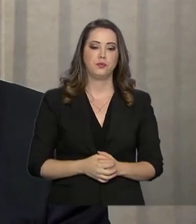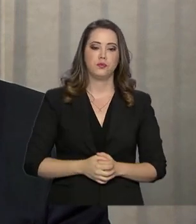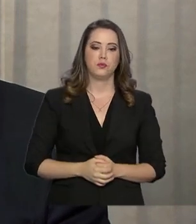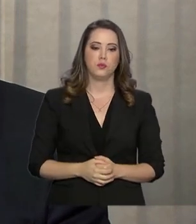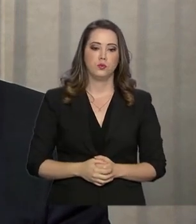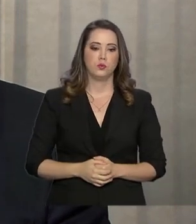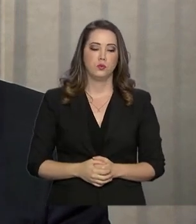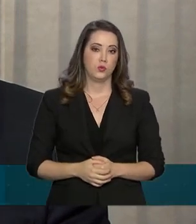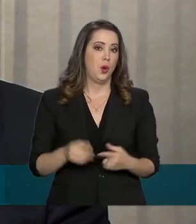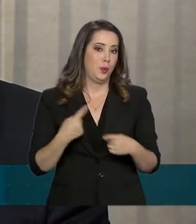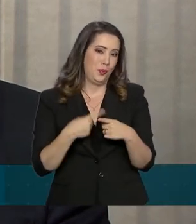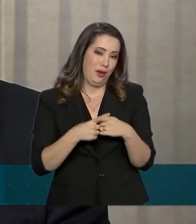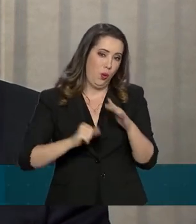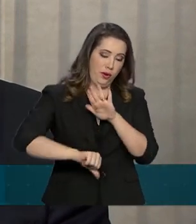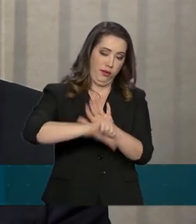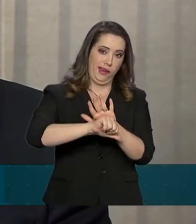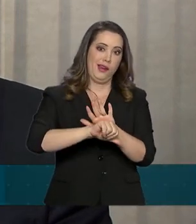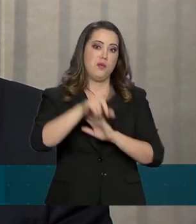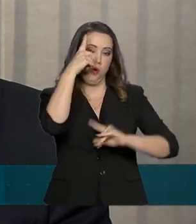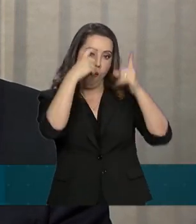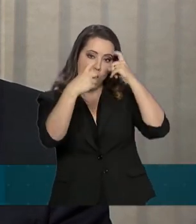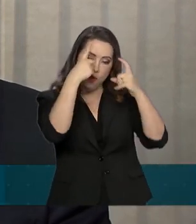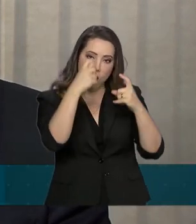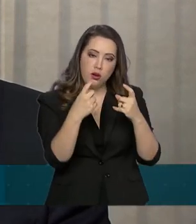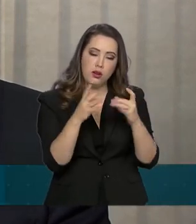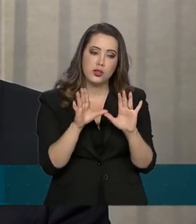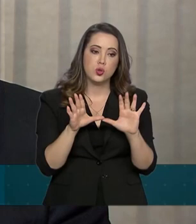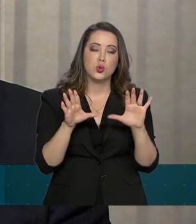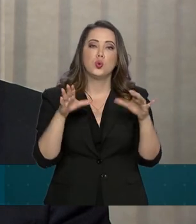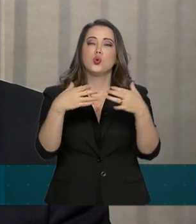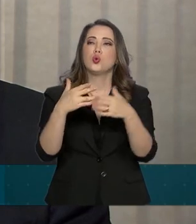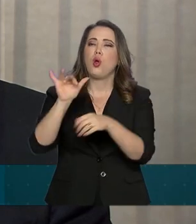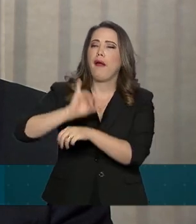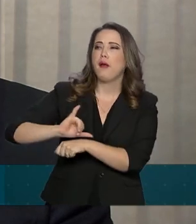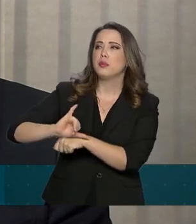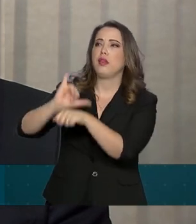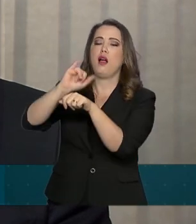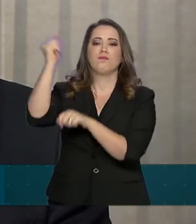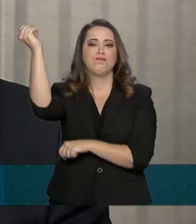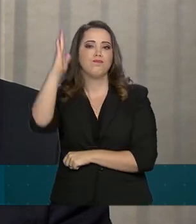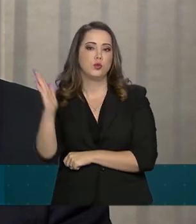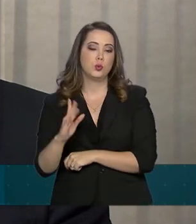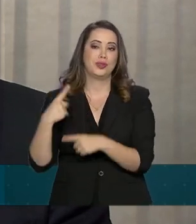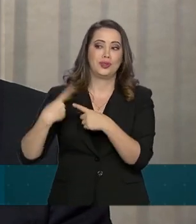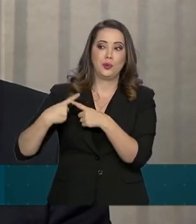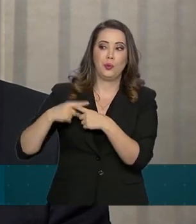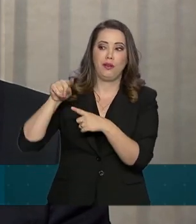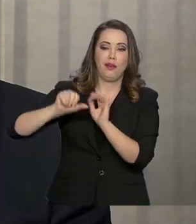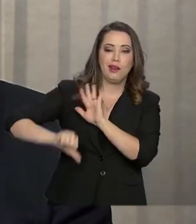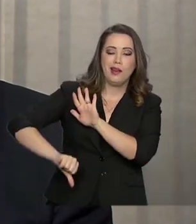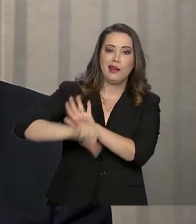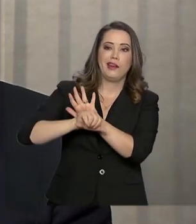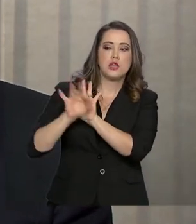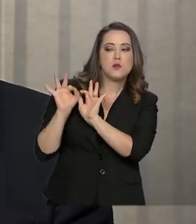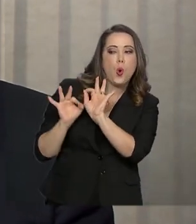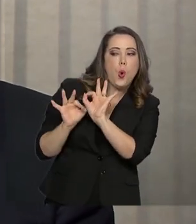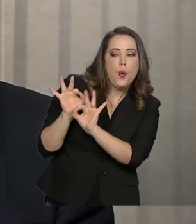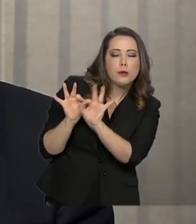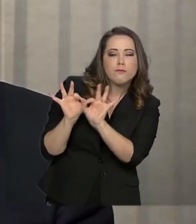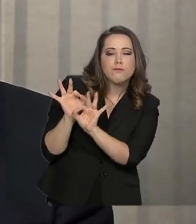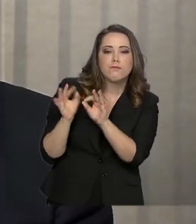Boa parte da criminalidade violenta nas regiões metropolitanas está vinculada à criminalidade organizada.